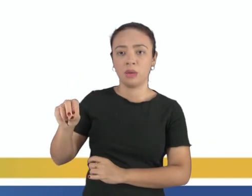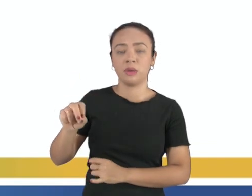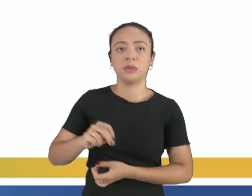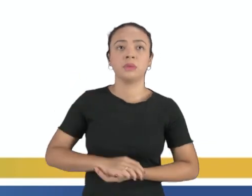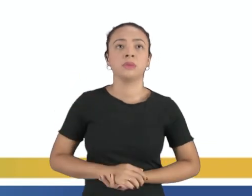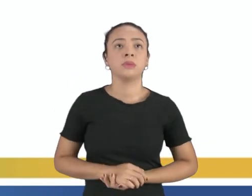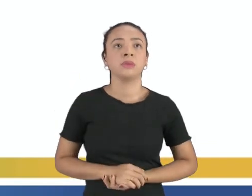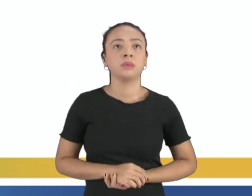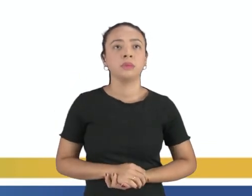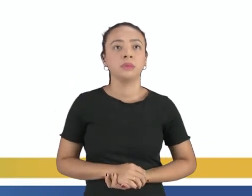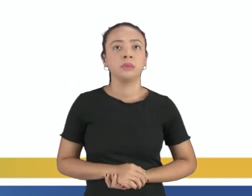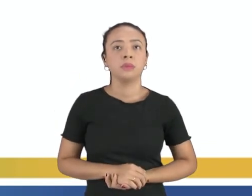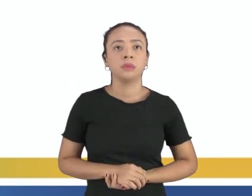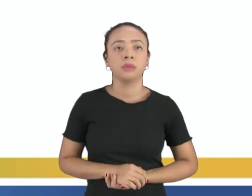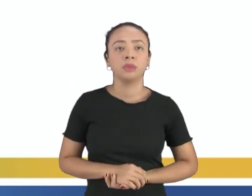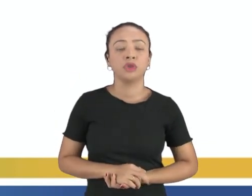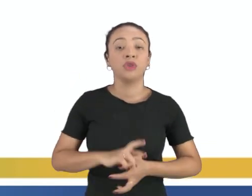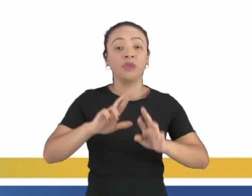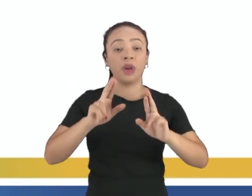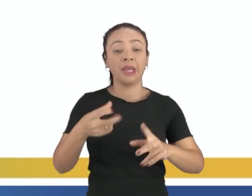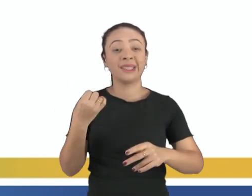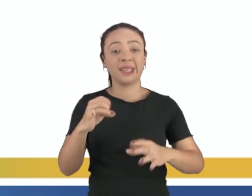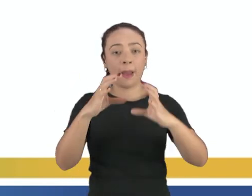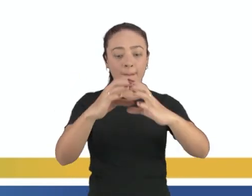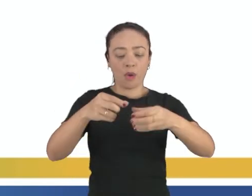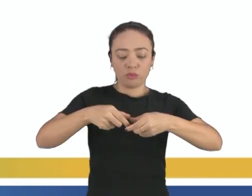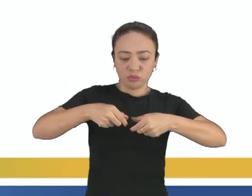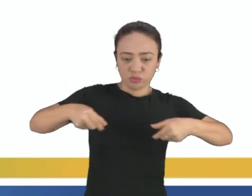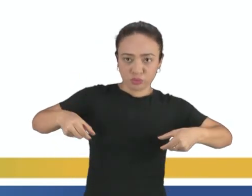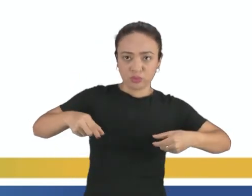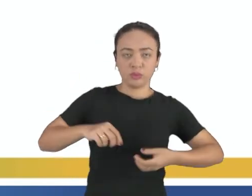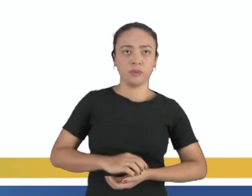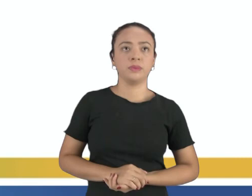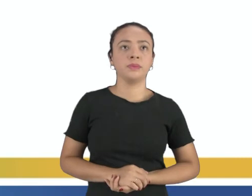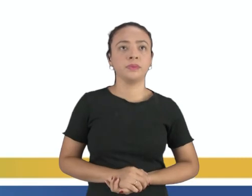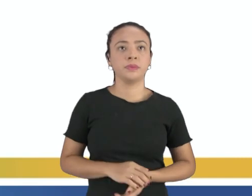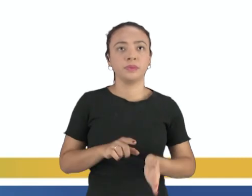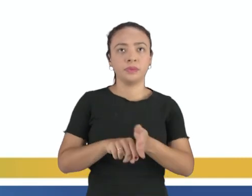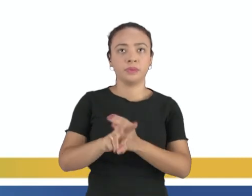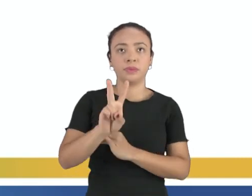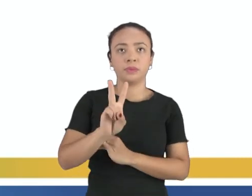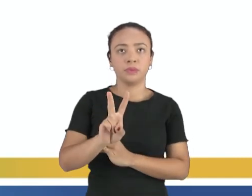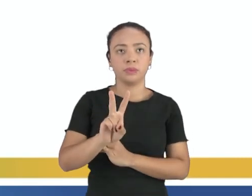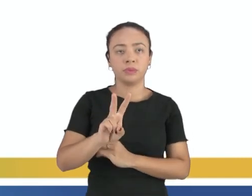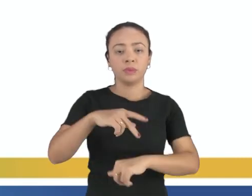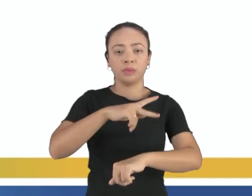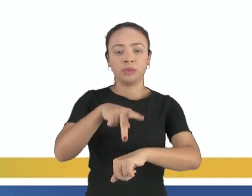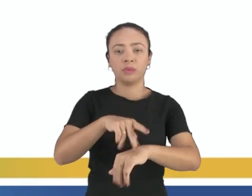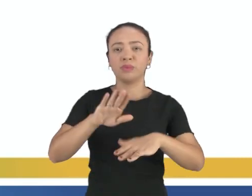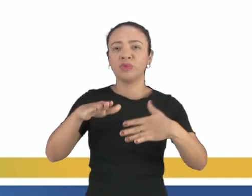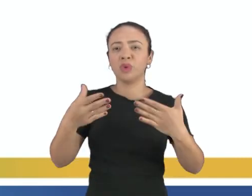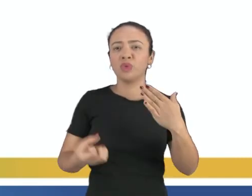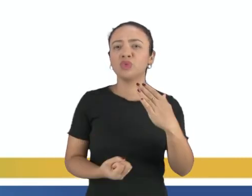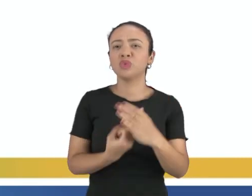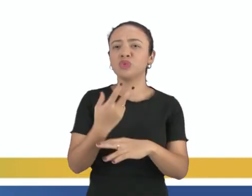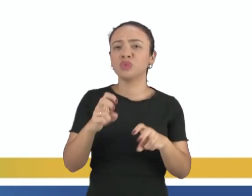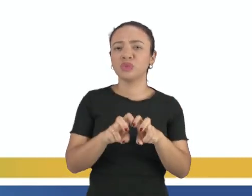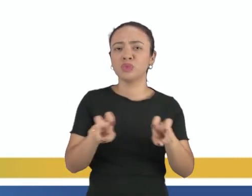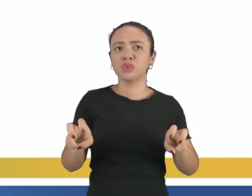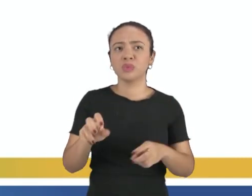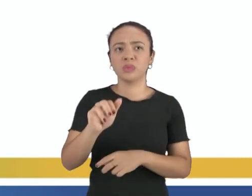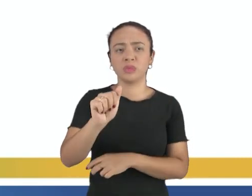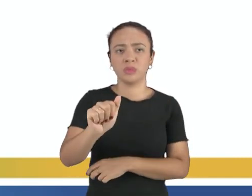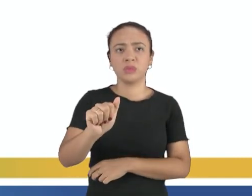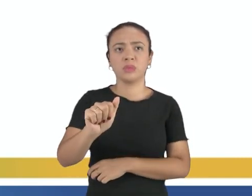um lateral mesmo, tá? E o escanteio é quando sai pela linha de fundo. Questão 2. Em qual país surgiu o futsal?